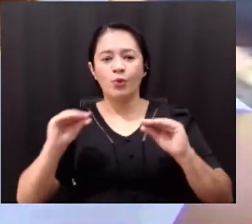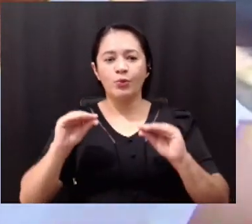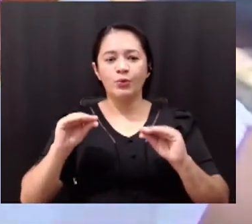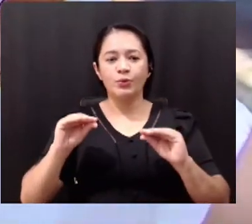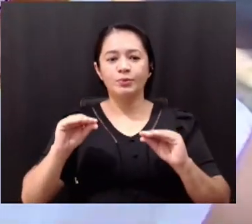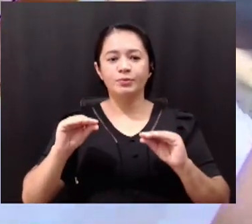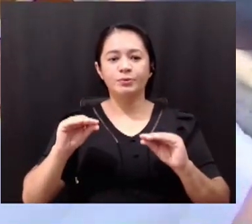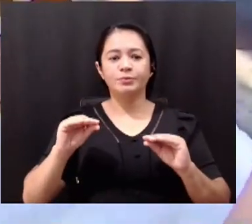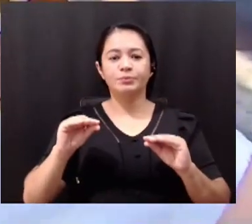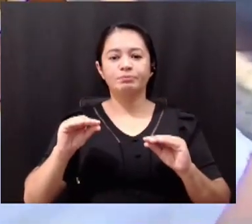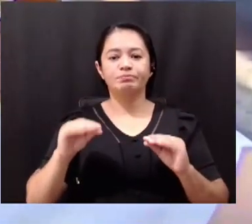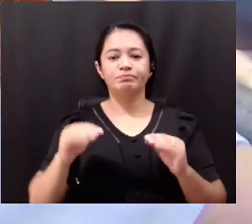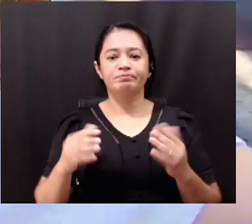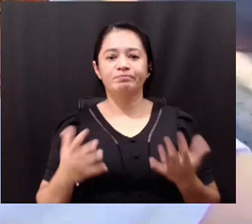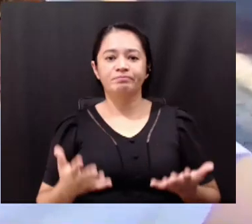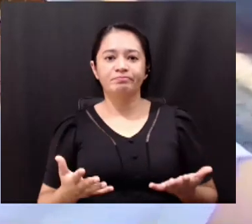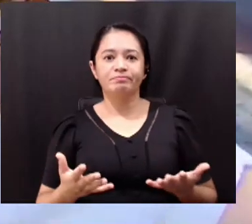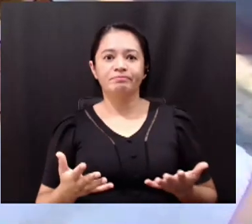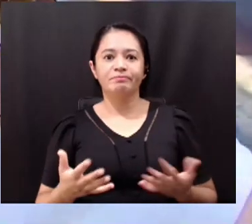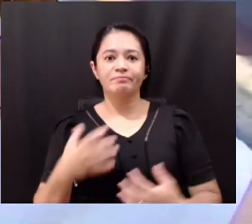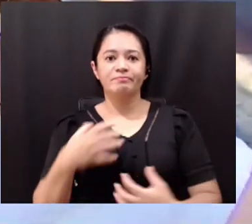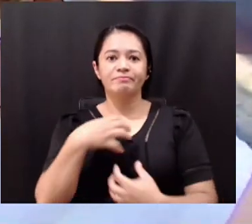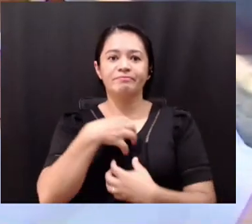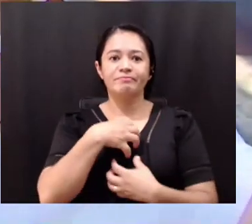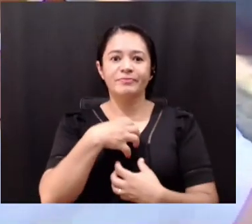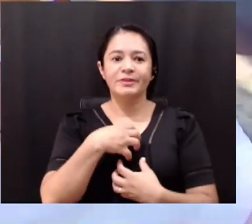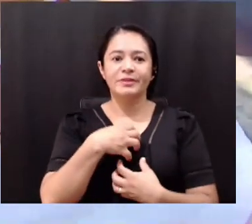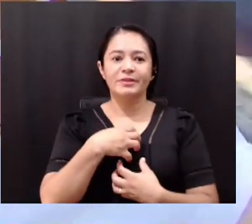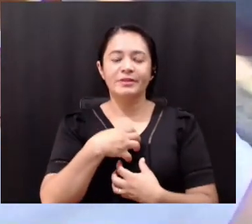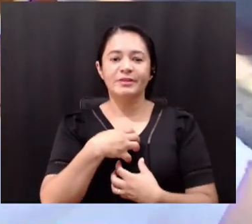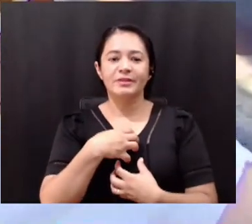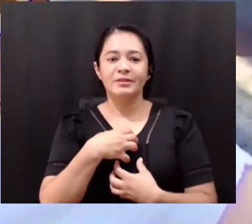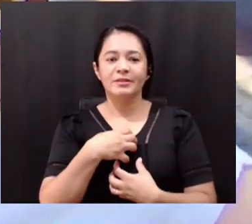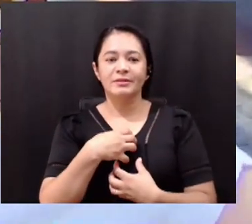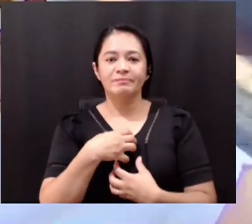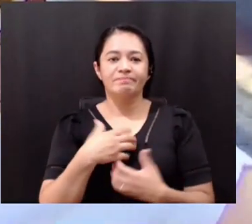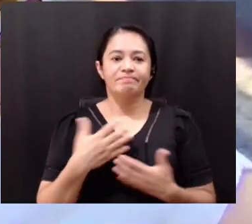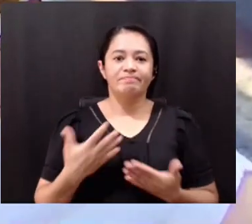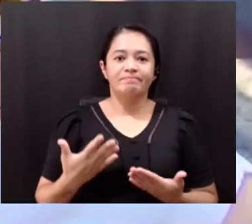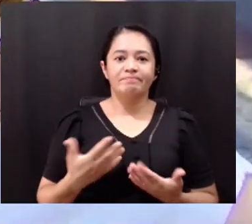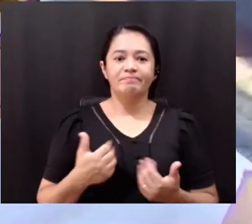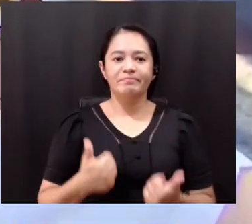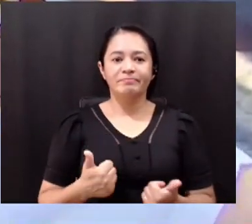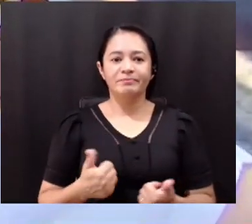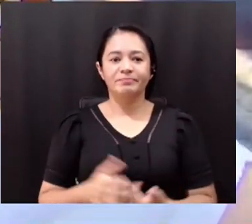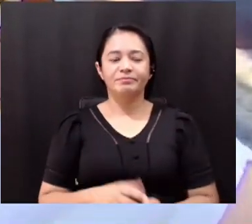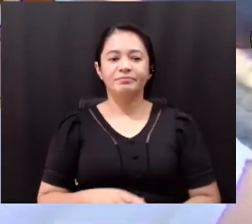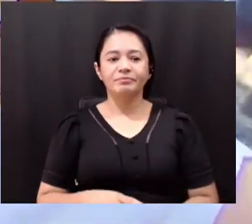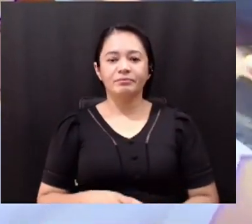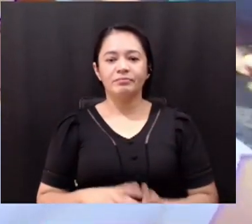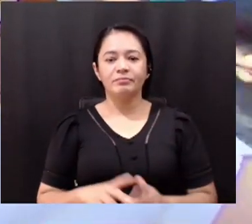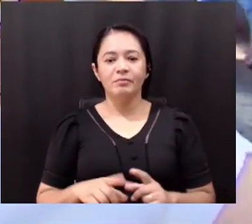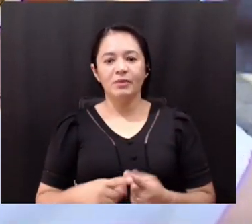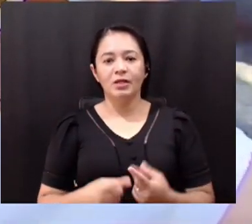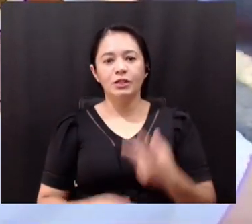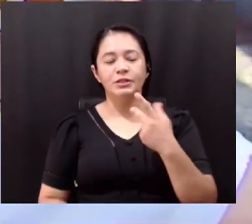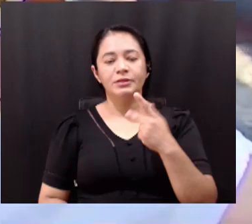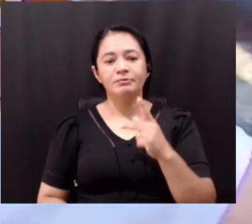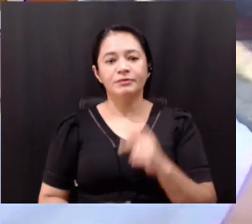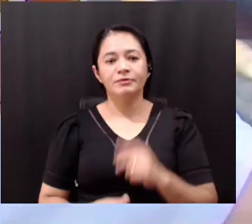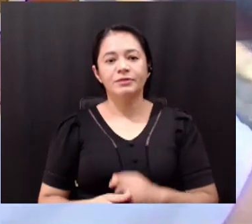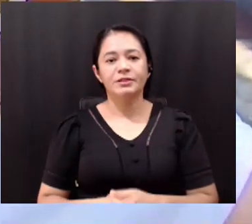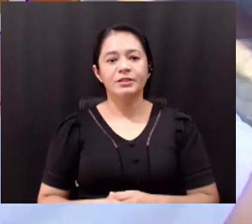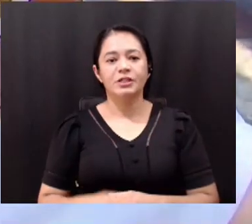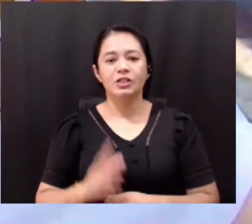se sente a gosto. No caso seu, né? Você tomou alguma